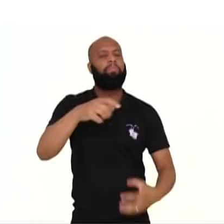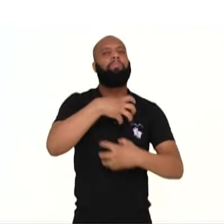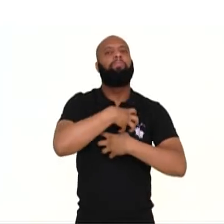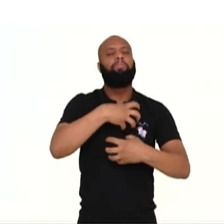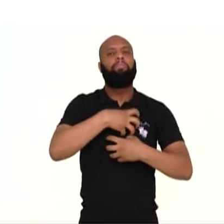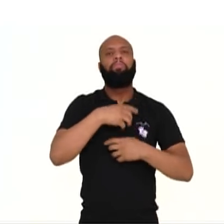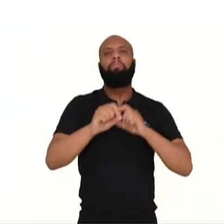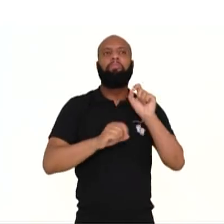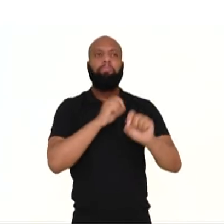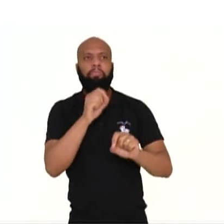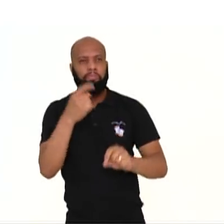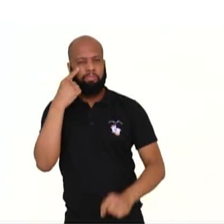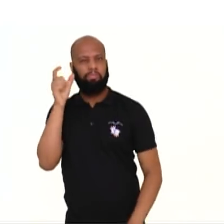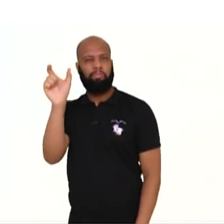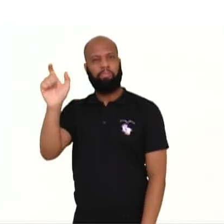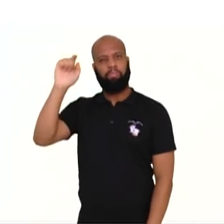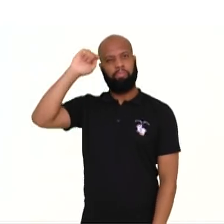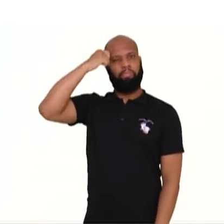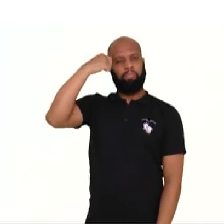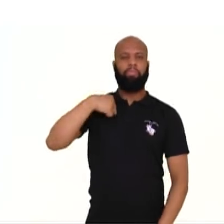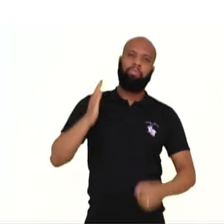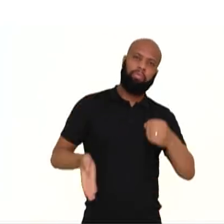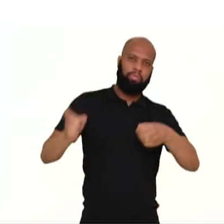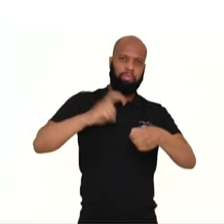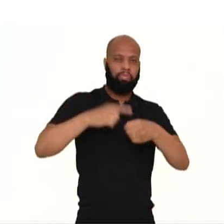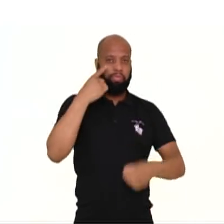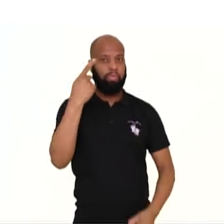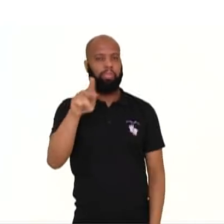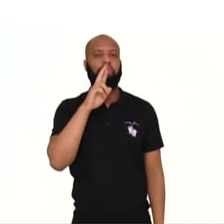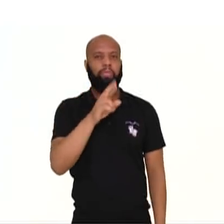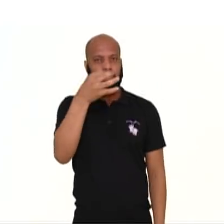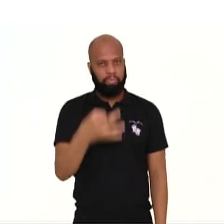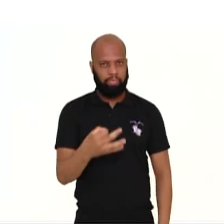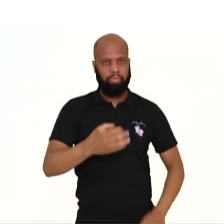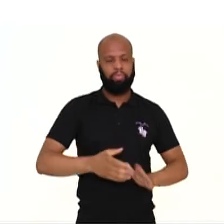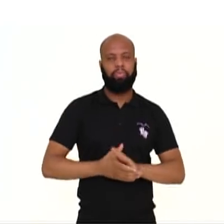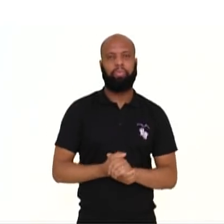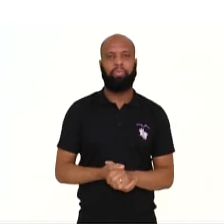a sagacidade. Daqui a pouco voltamos aí com a correção.